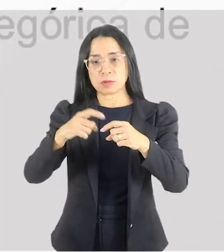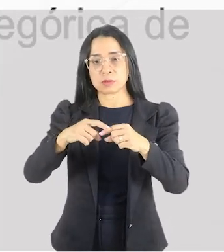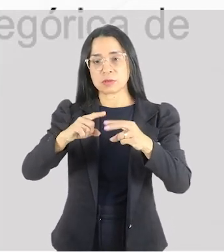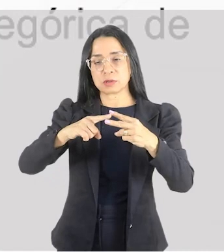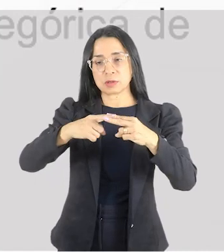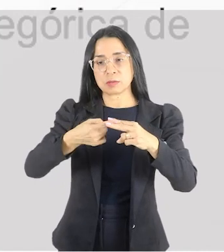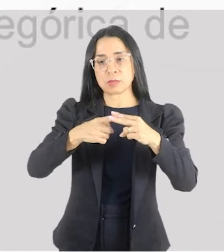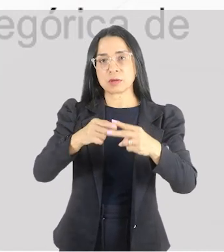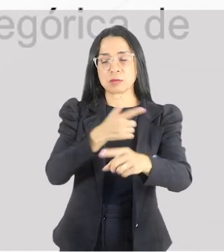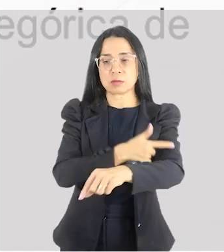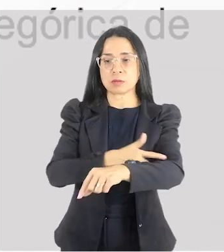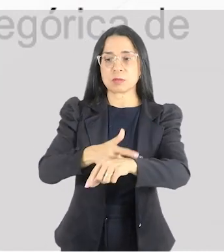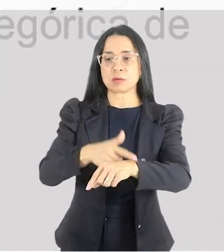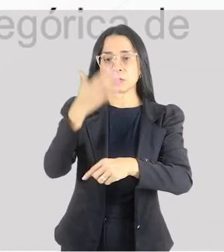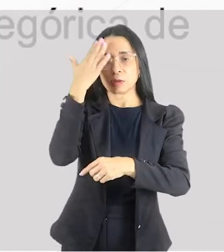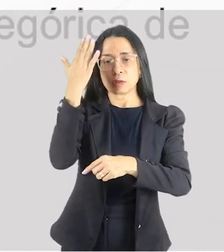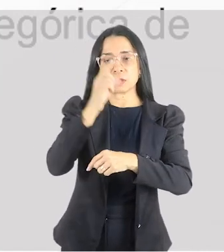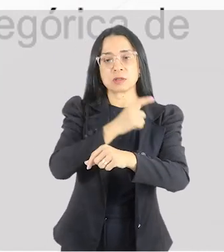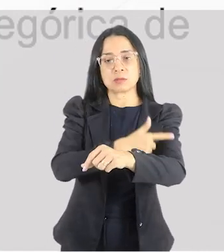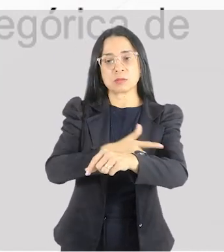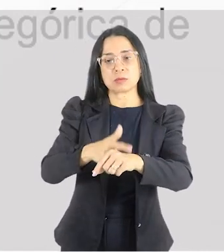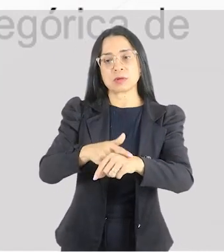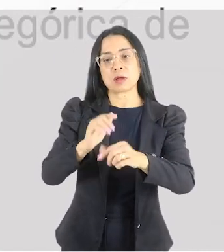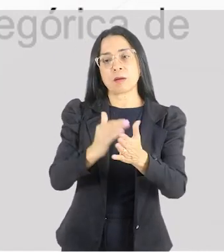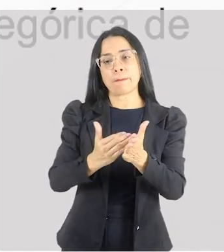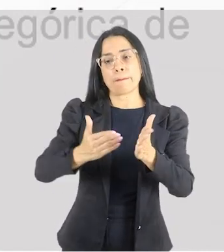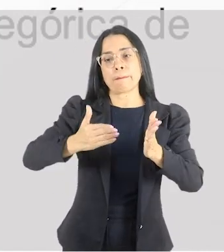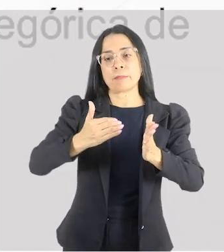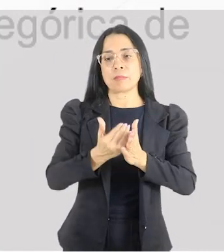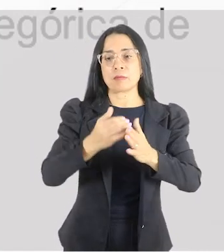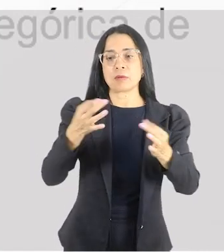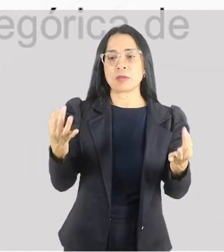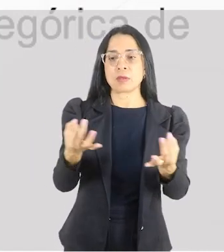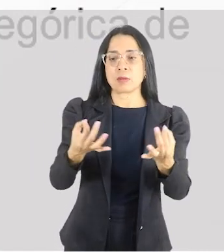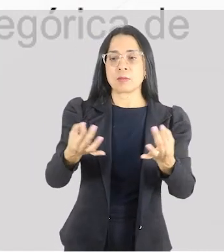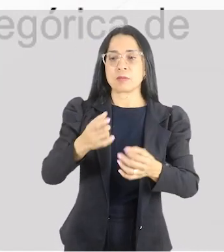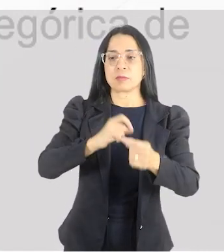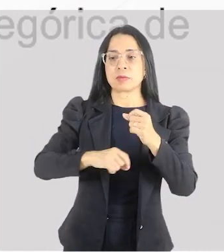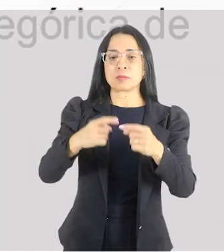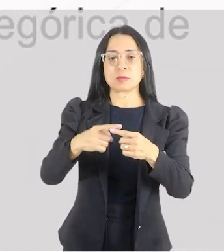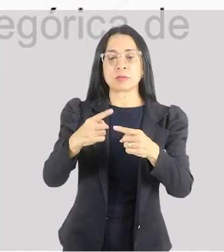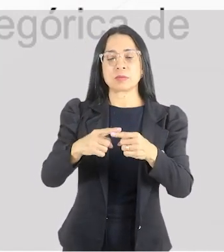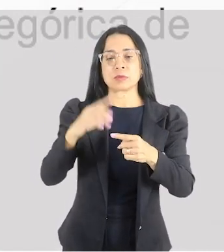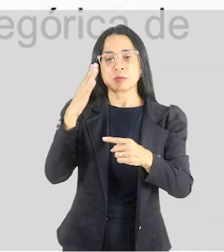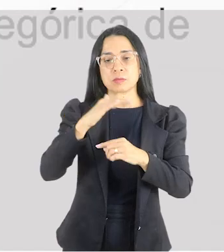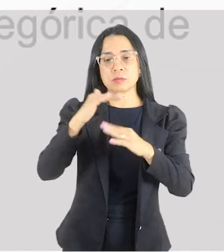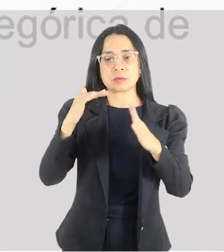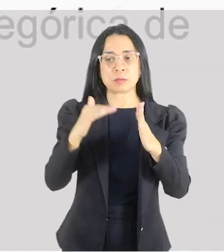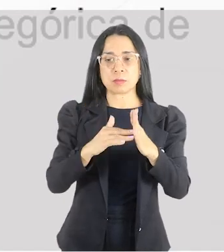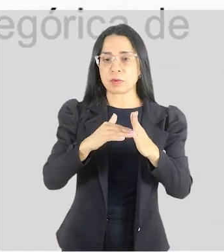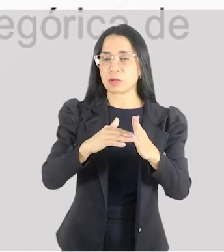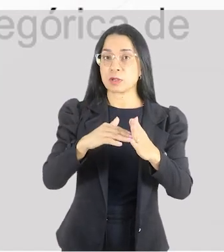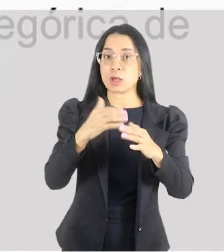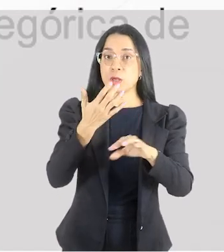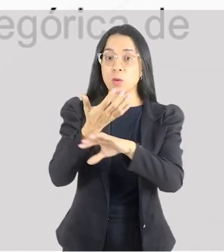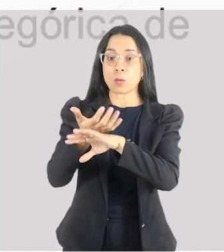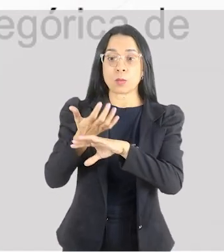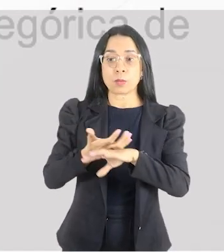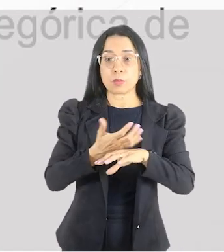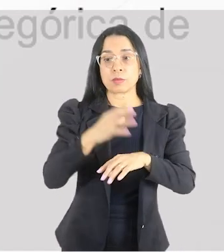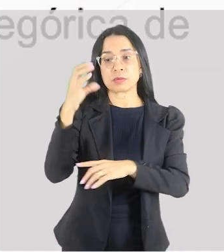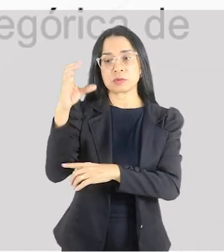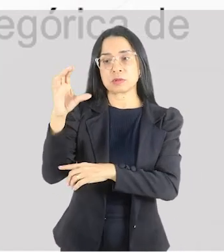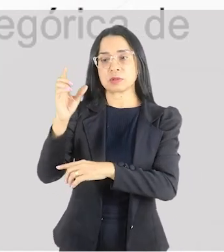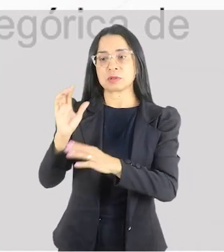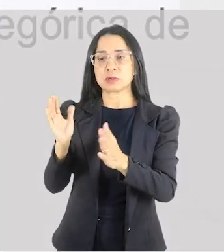moral, entendendo por moral a mais elevada e a mais perfeita, porque pressupõe um saber integral das outras ciências e é o